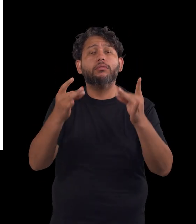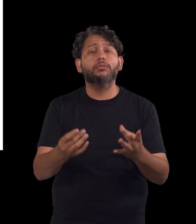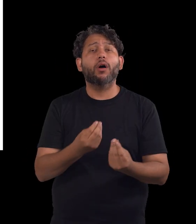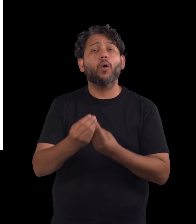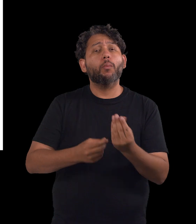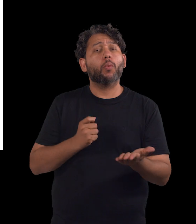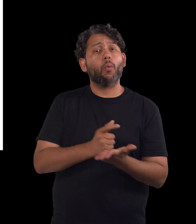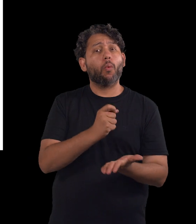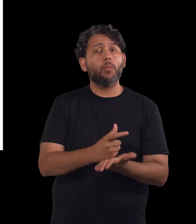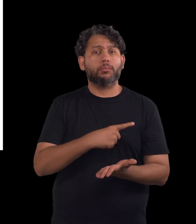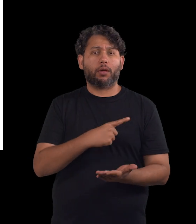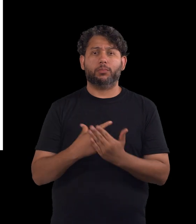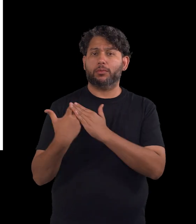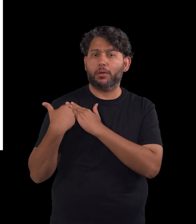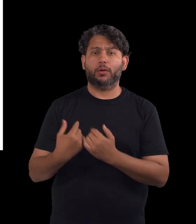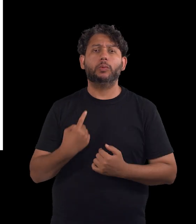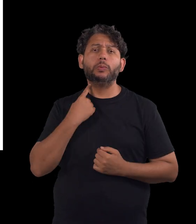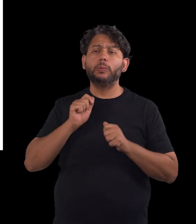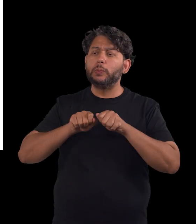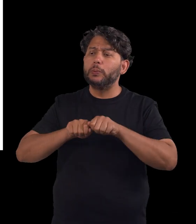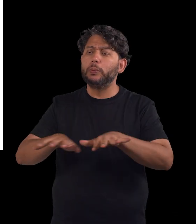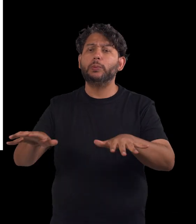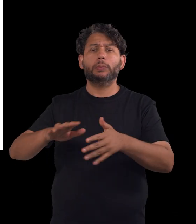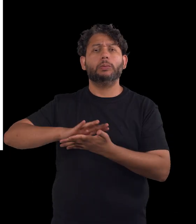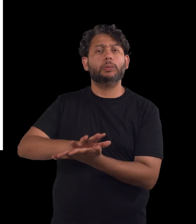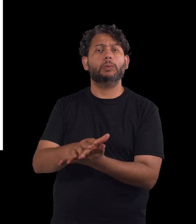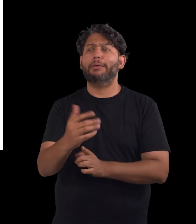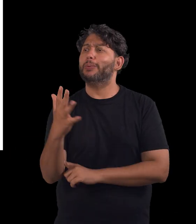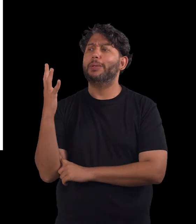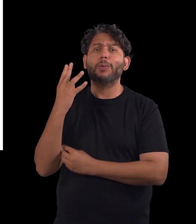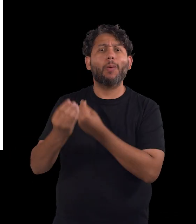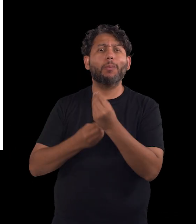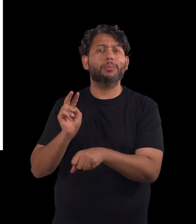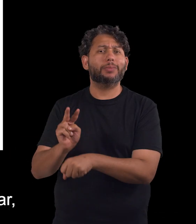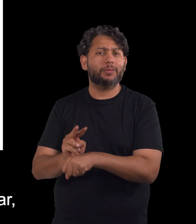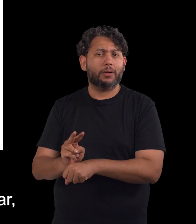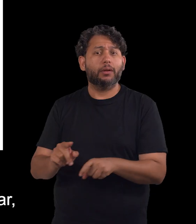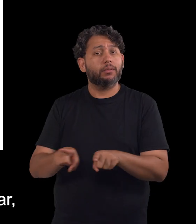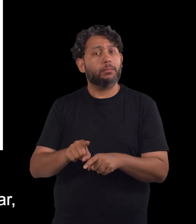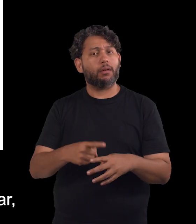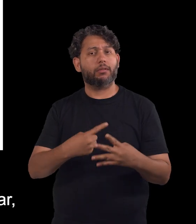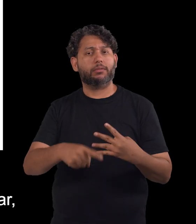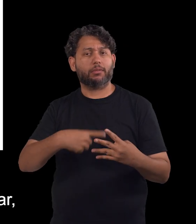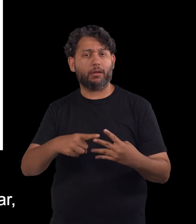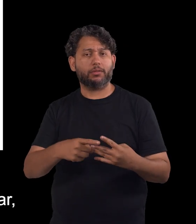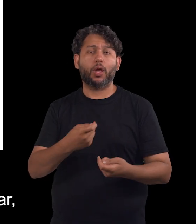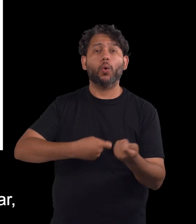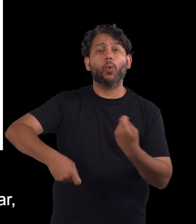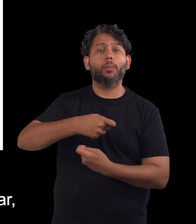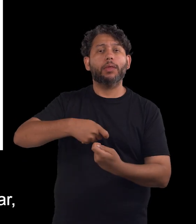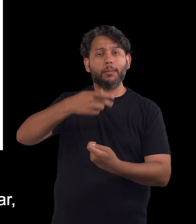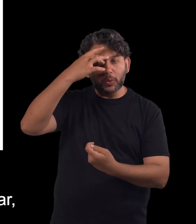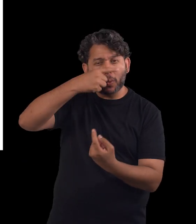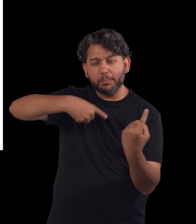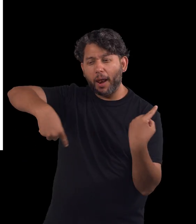sobre consumo responsável, poluição e degradação, preservação da natureza, práticas de reciclagem,